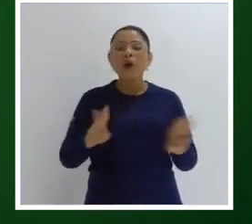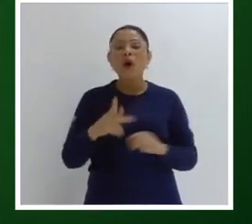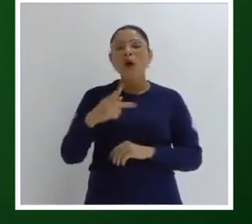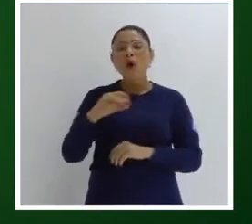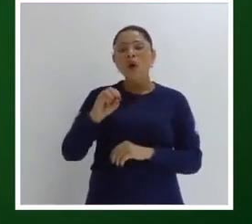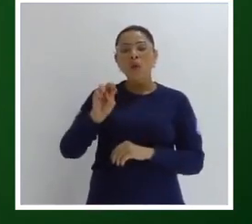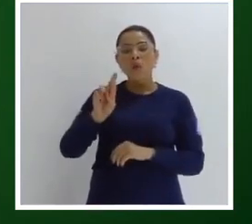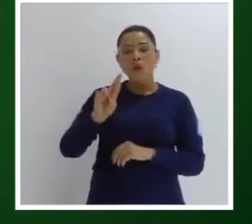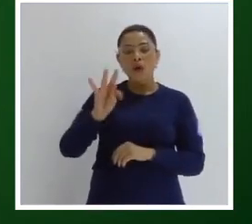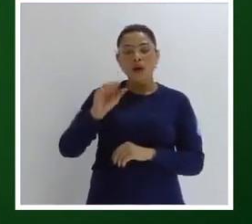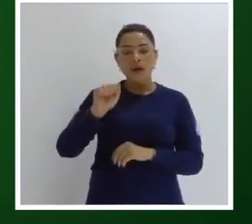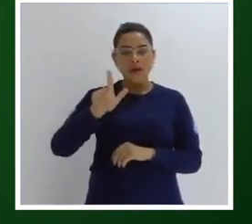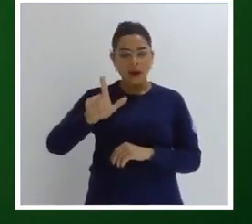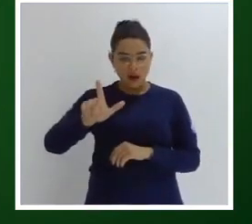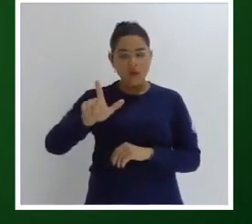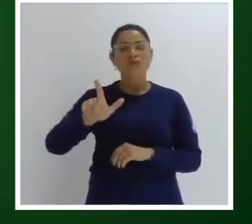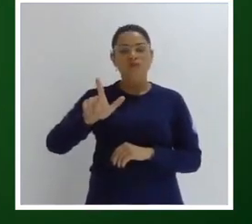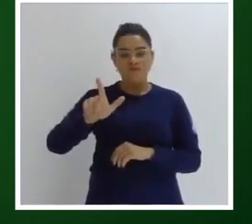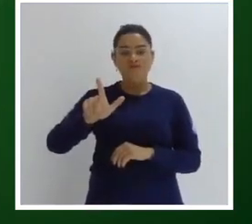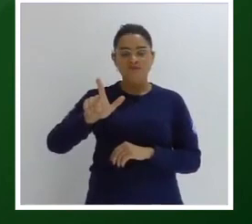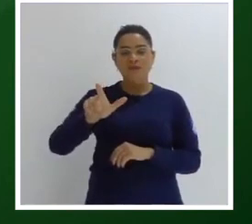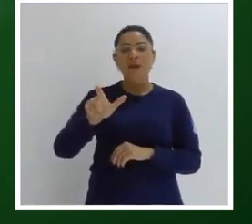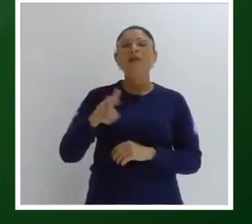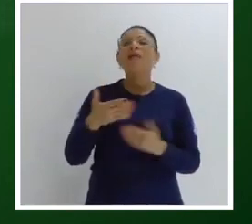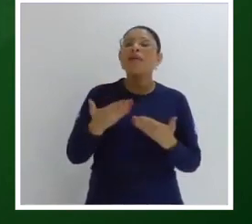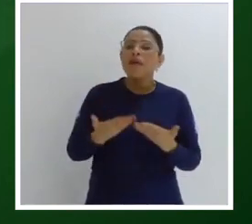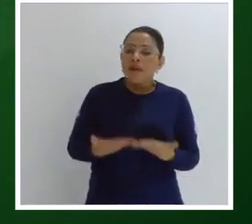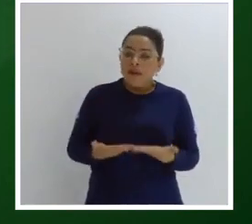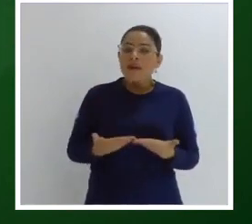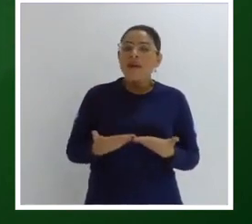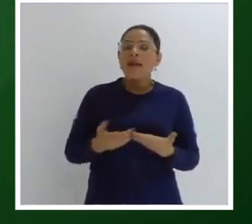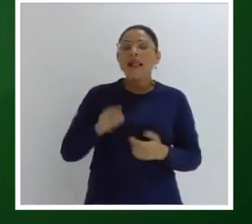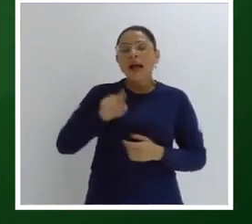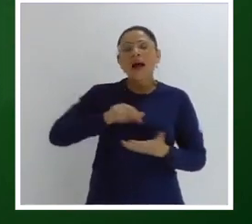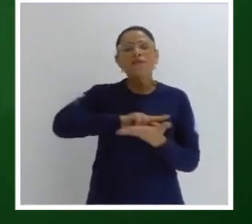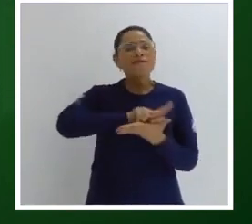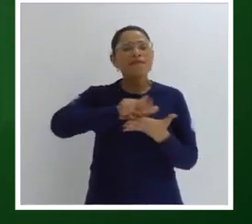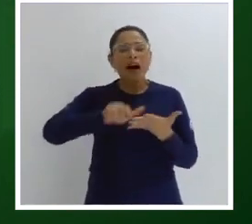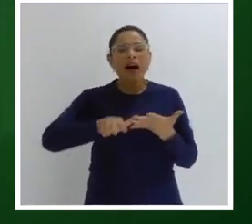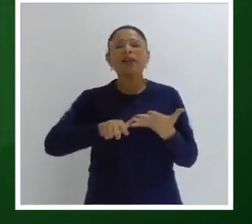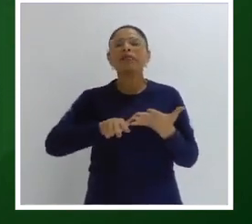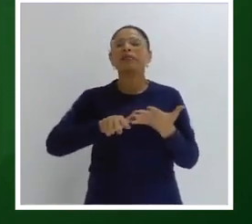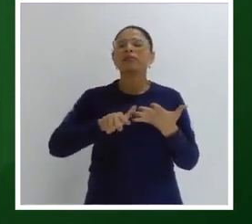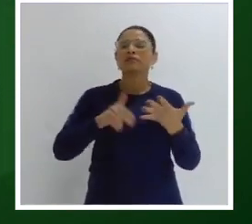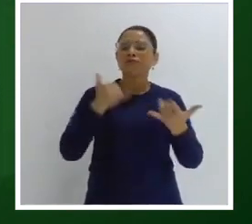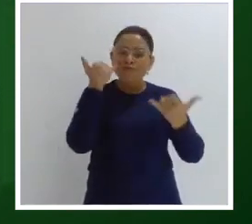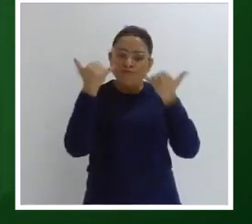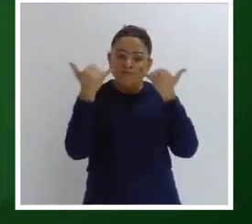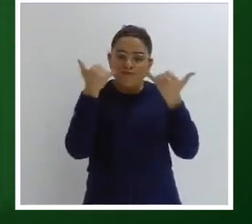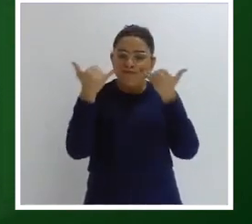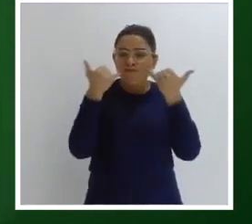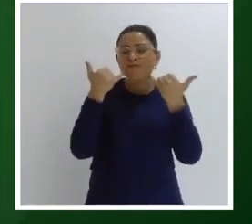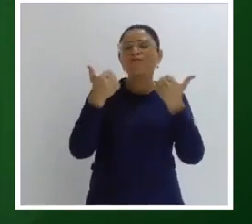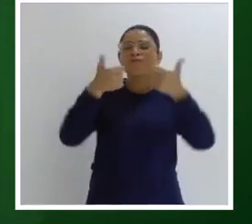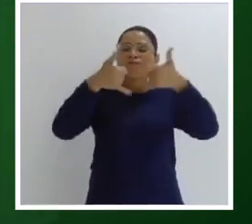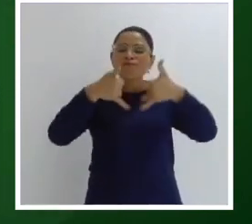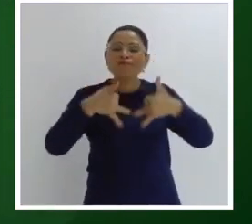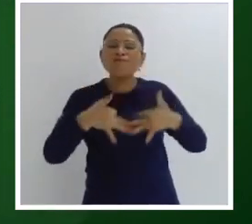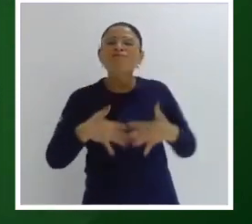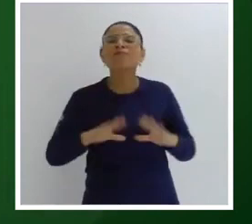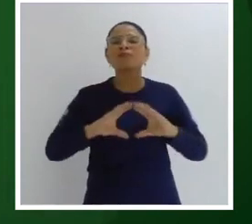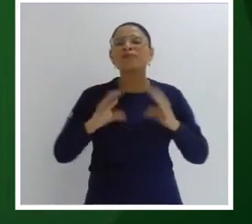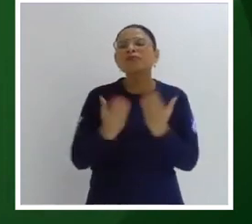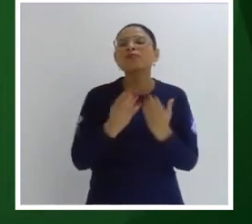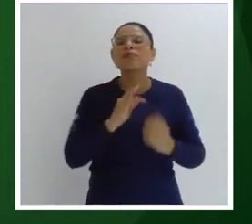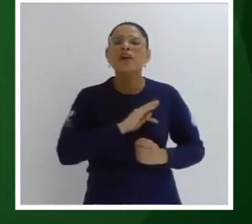portal muito mais do que um site é um portal mesmo onde além de várias informações sobre o fórum e várias maneiras